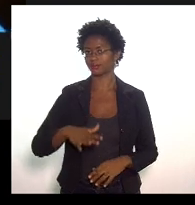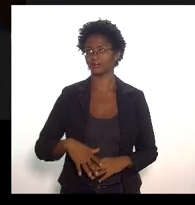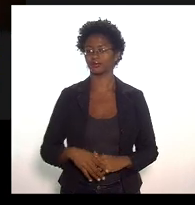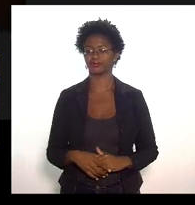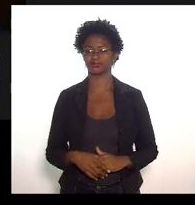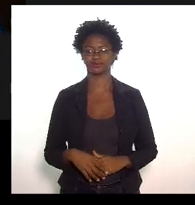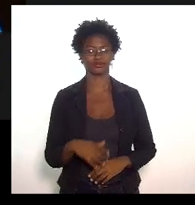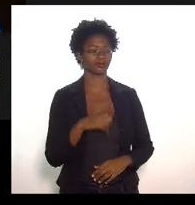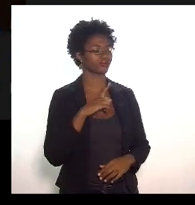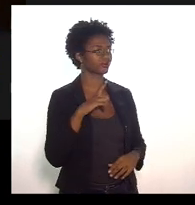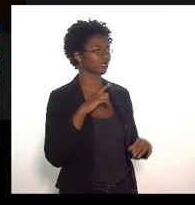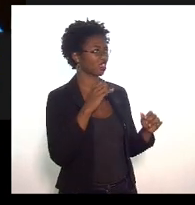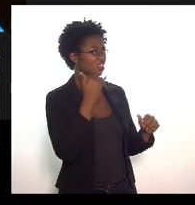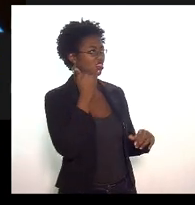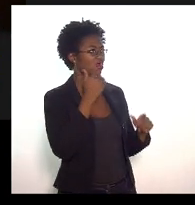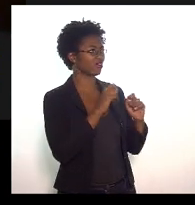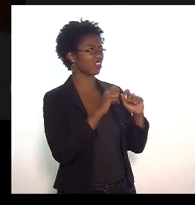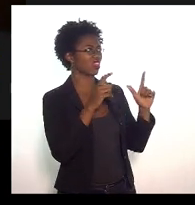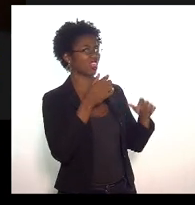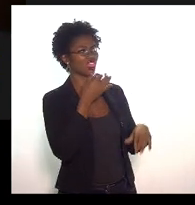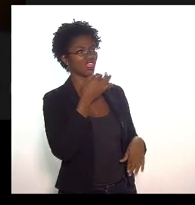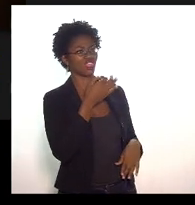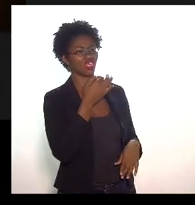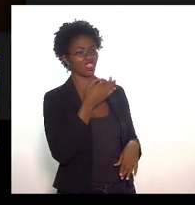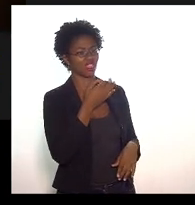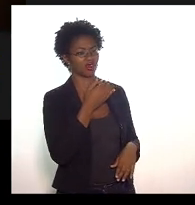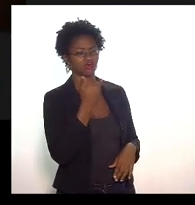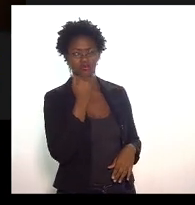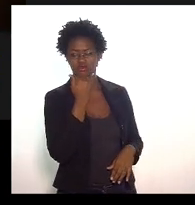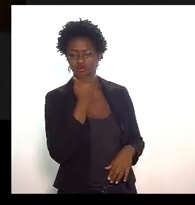Tem um iPhone aí aberto de Maria.